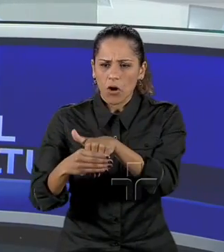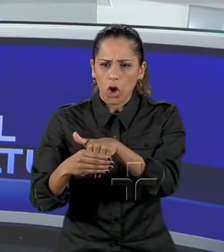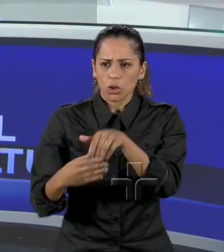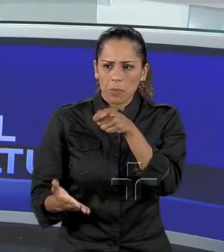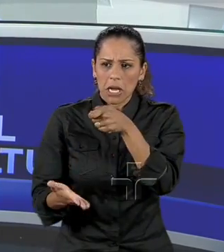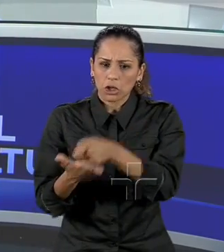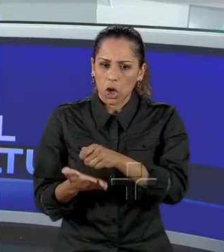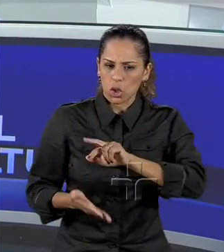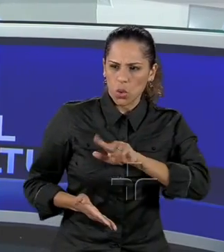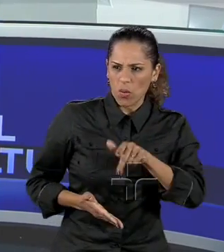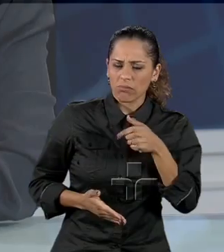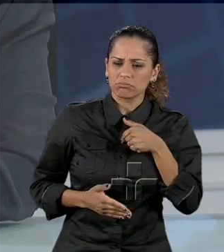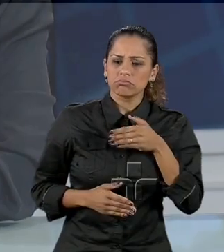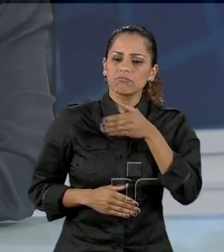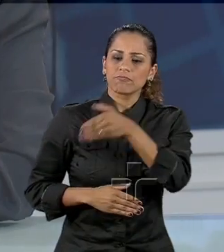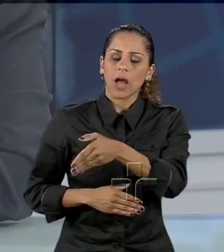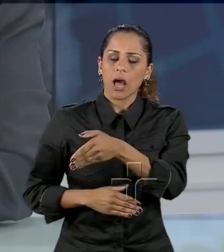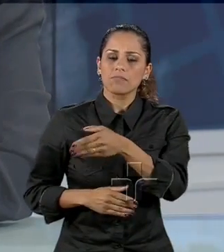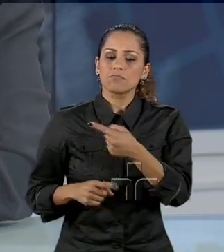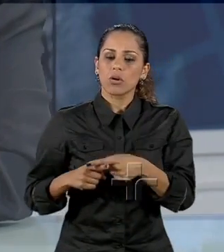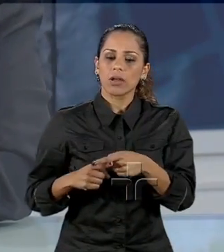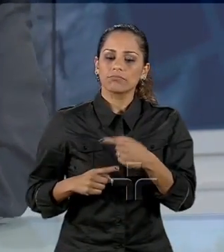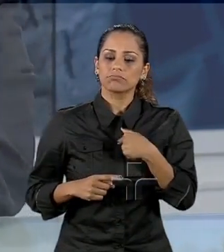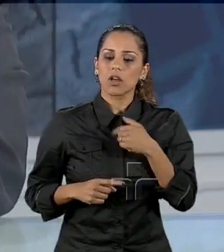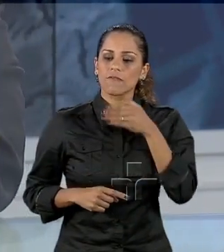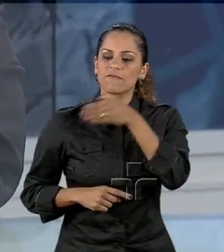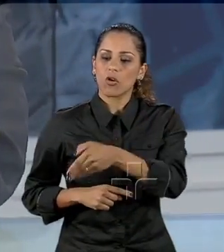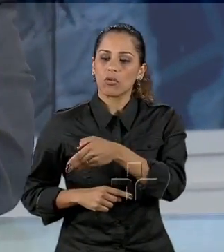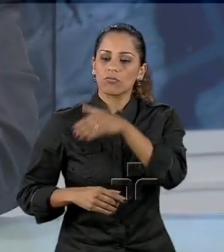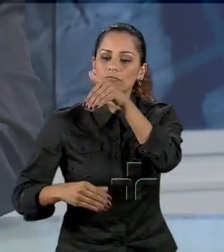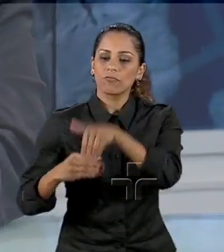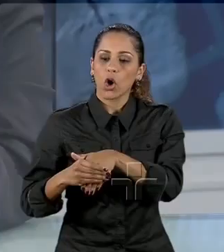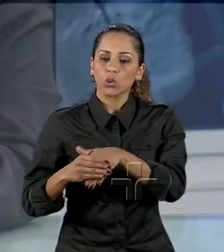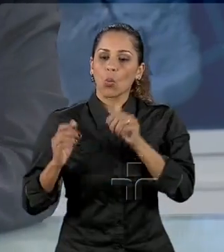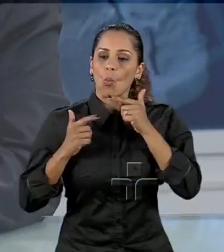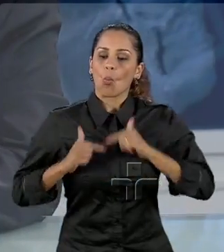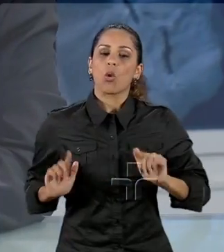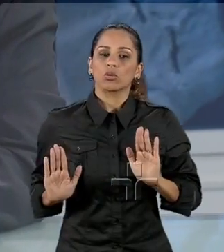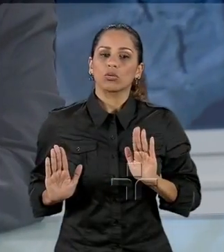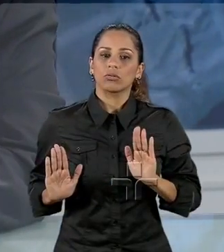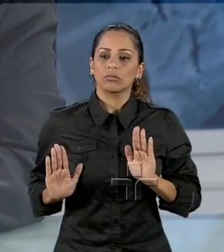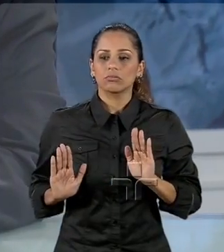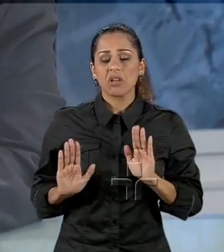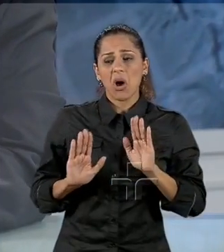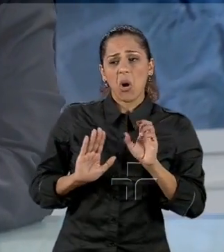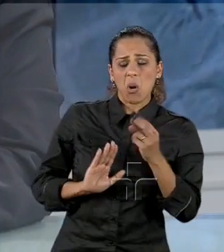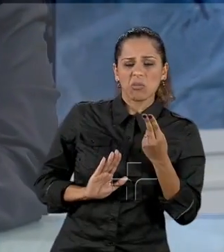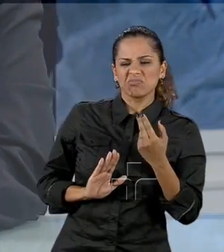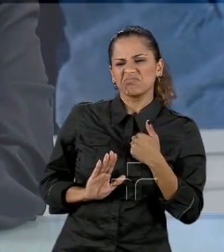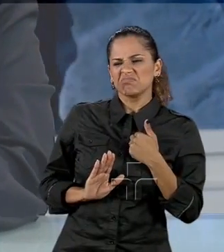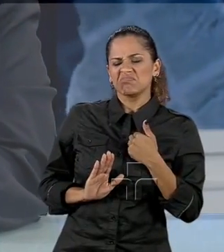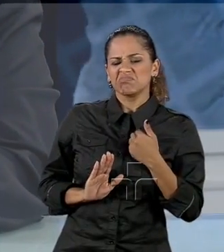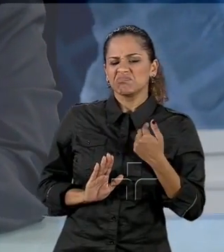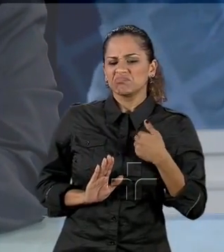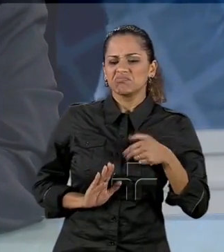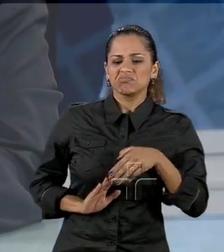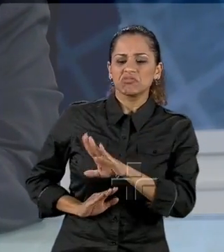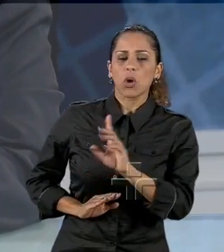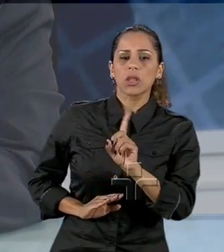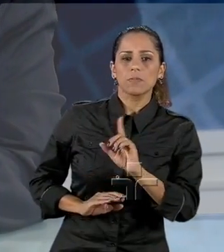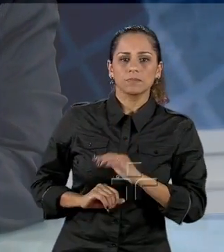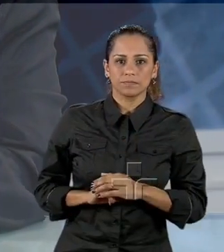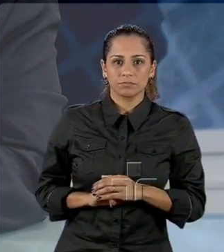voto, ele vai até a cabine só para votar nulo, né? Ele já nem vai. Então, isso é típico do nosso modo de democracia. Em segundo